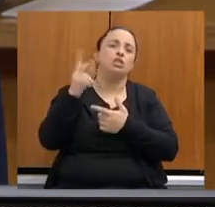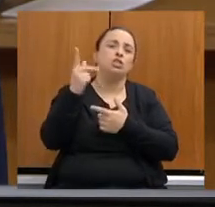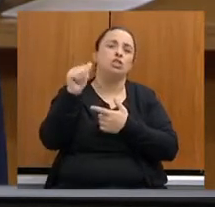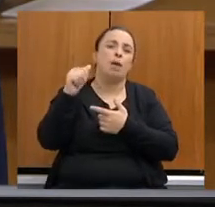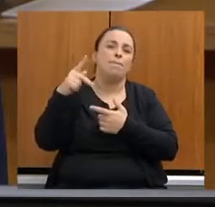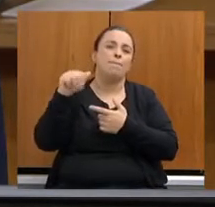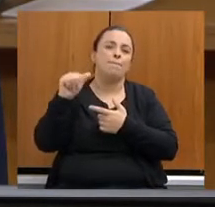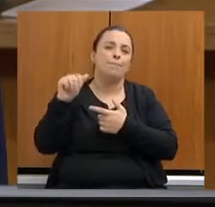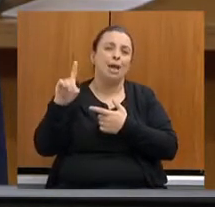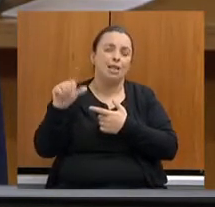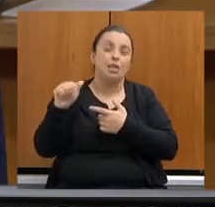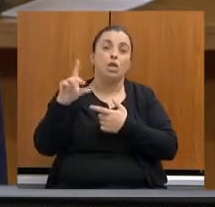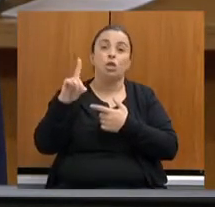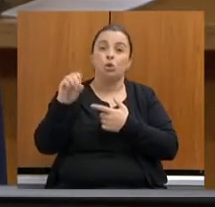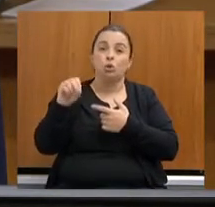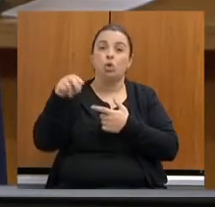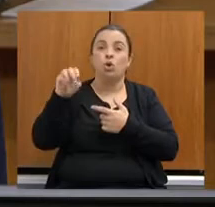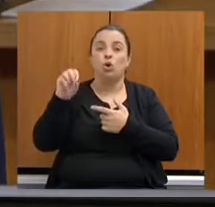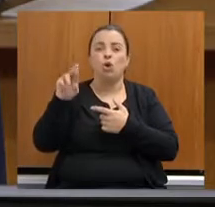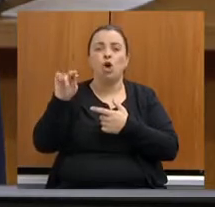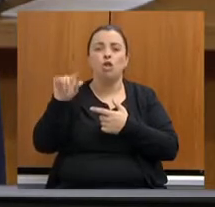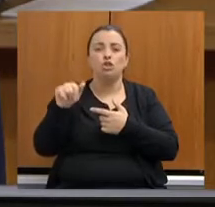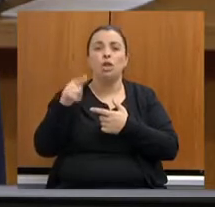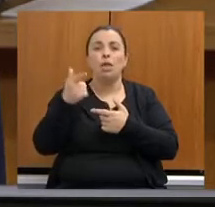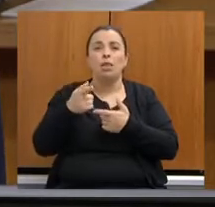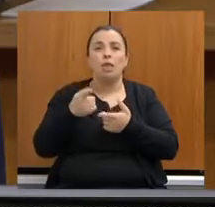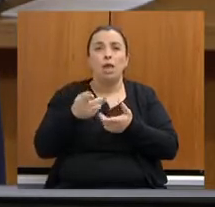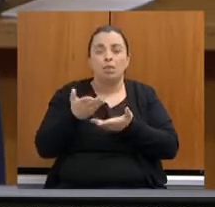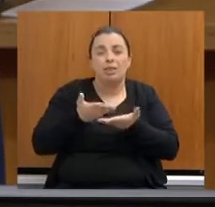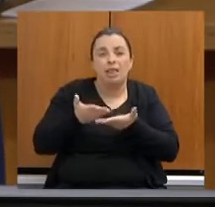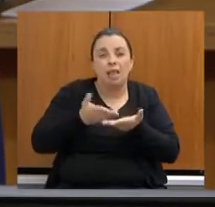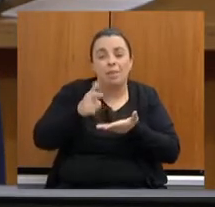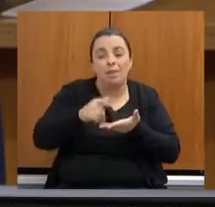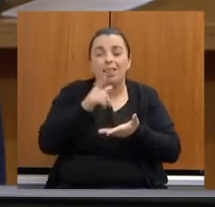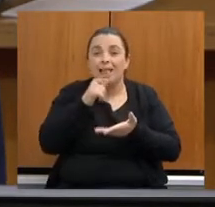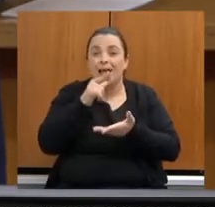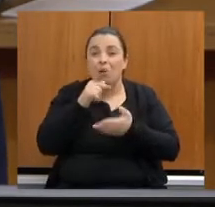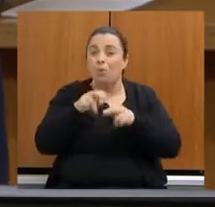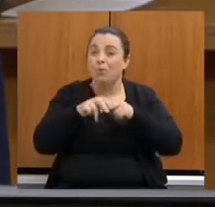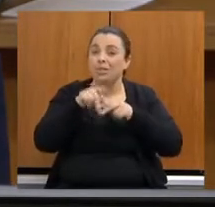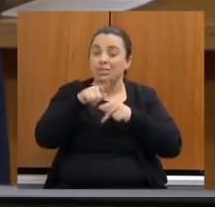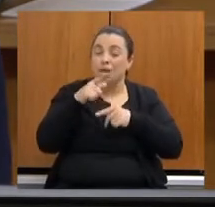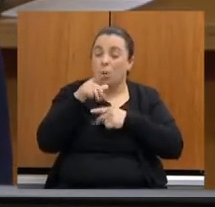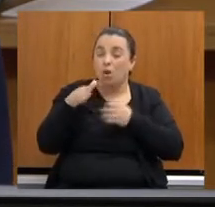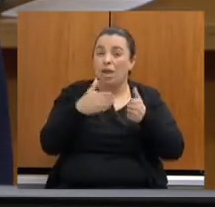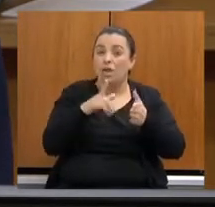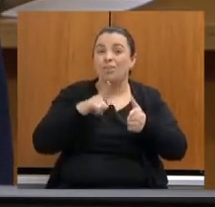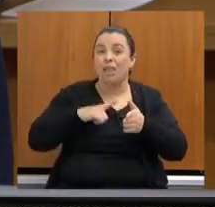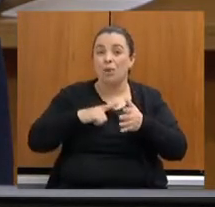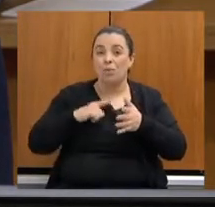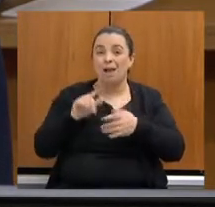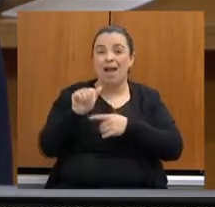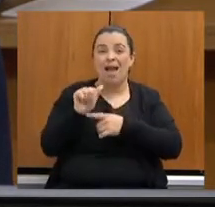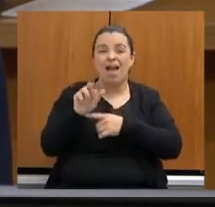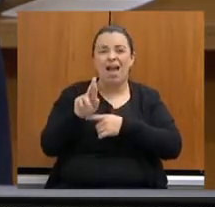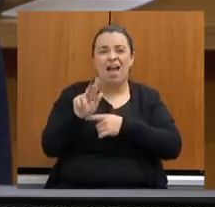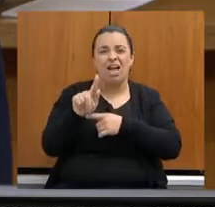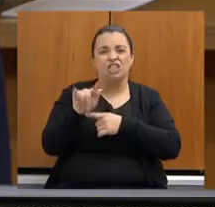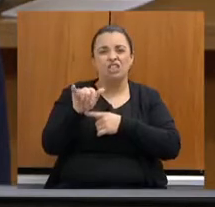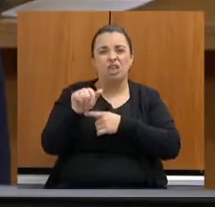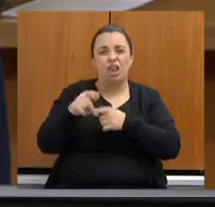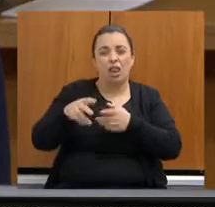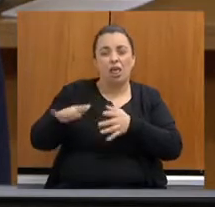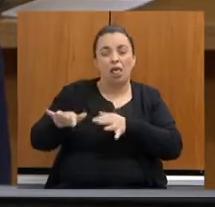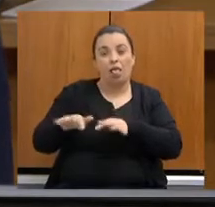uma água que tem uma argila muito fina flutuando e as pessoas acham que o problema da APP mas a gente